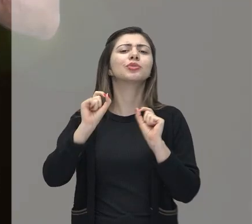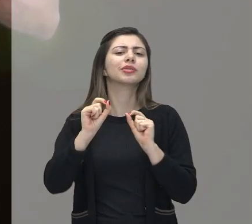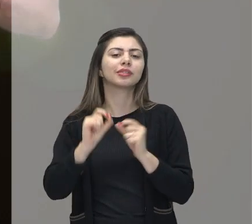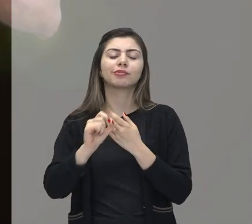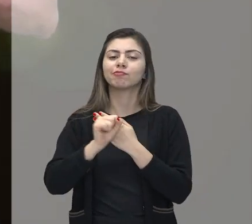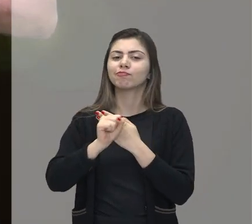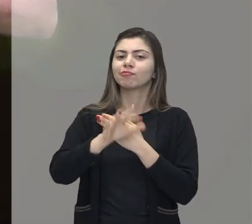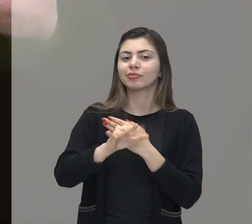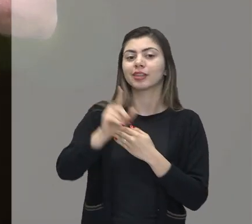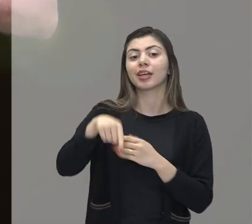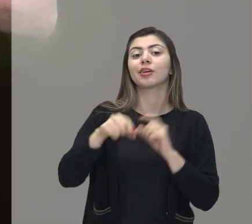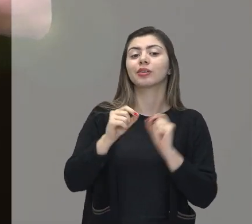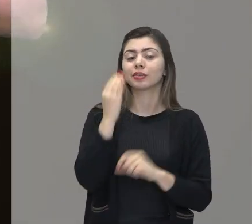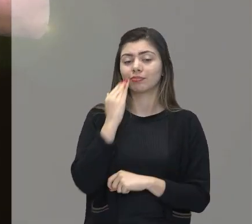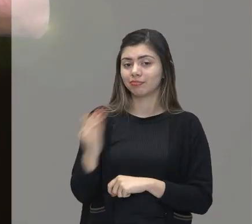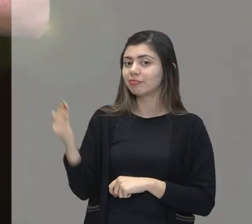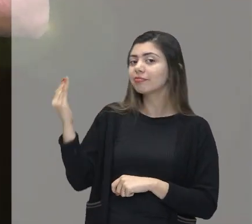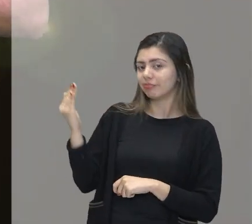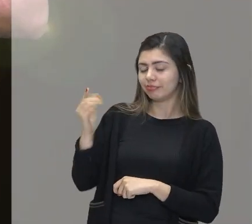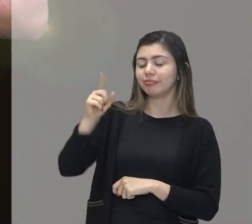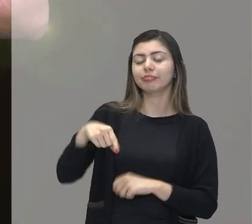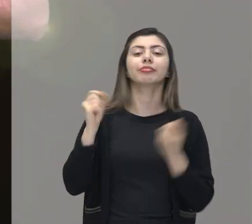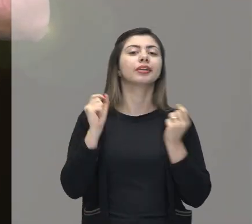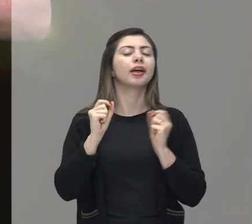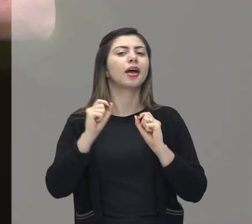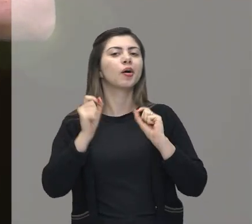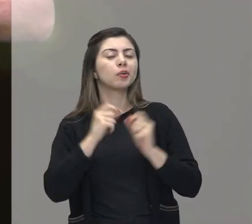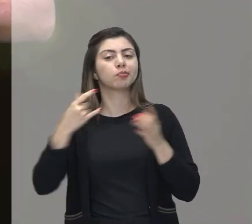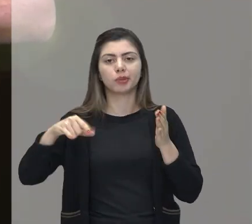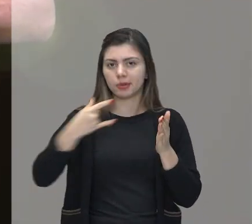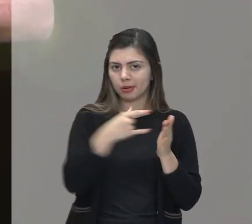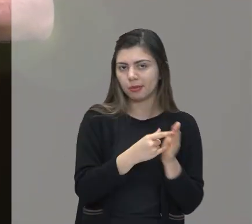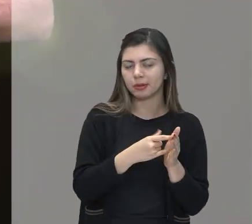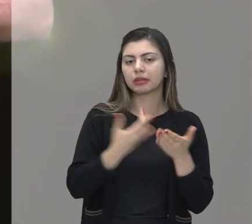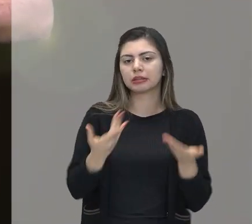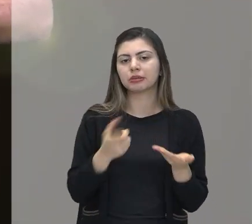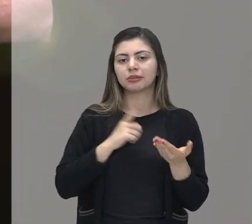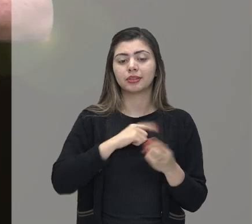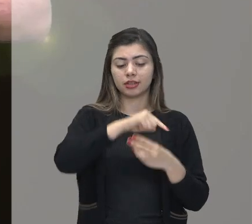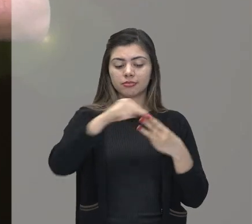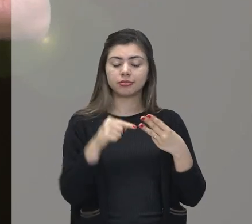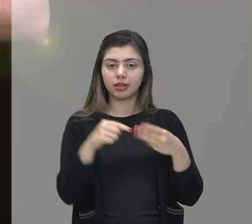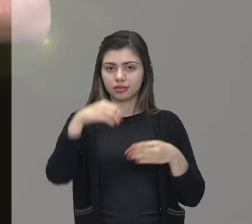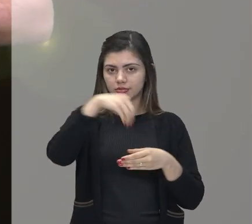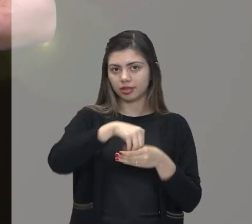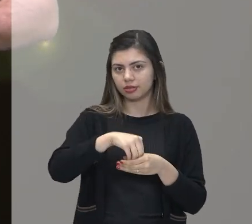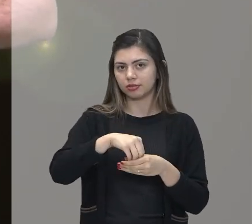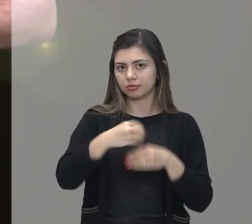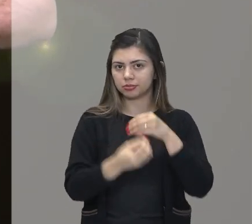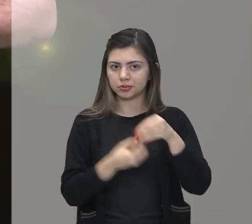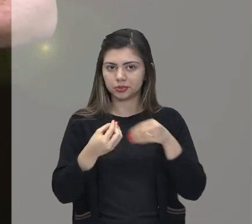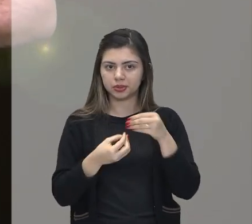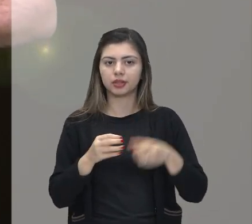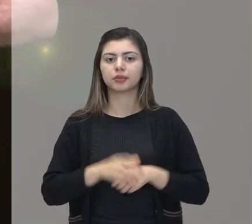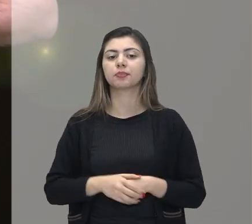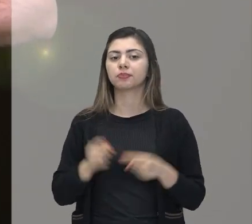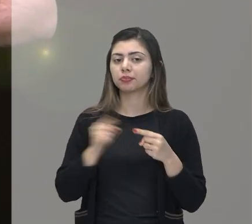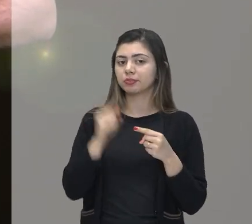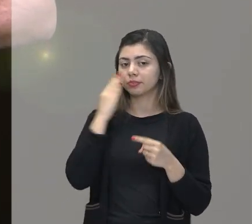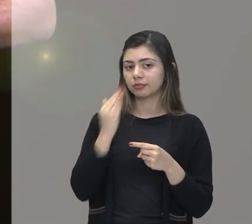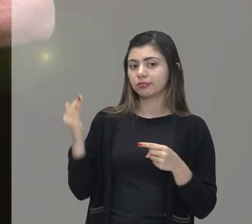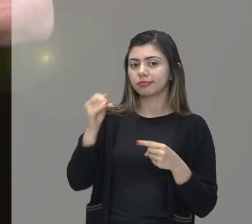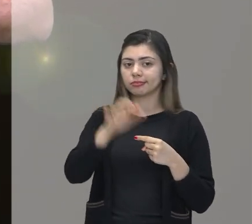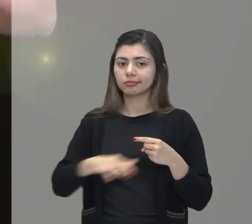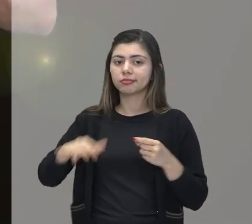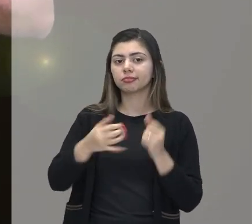uma onda eletromagnética e sendo uma onda eletromagnética, ela é composta por três componentes aí, três itens. Um campo elétrico, um